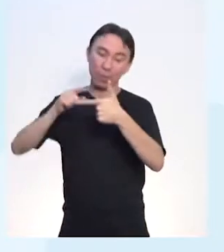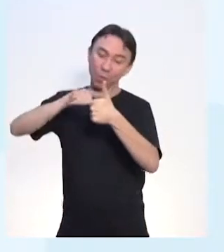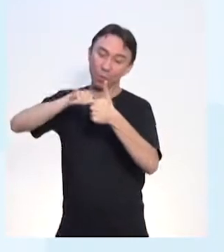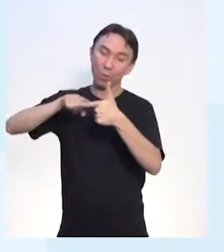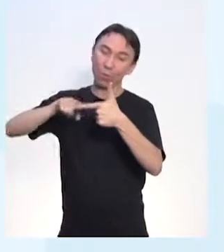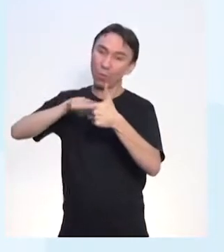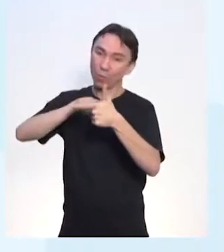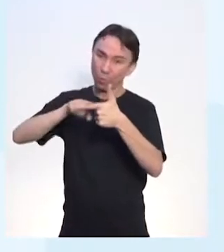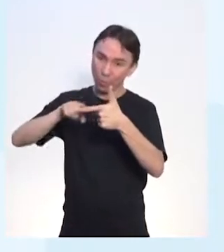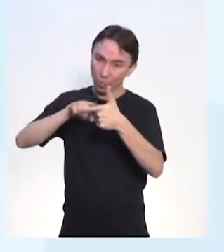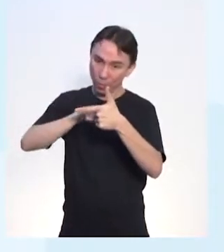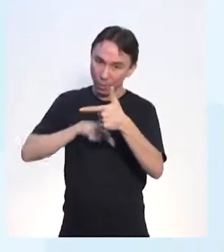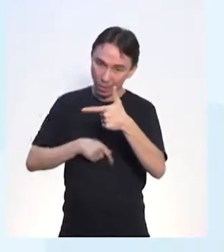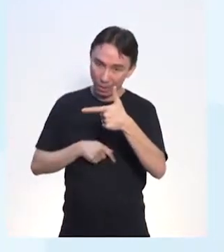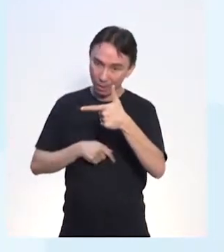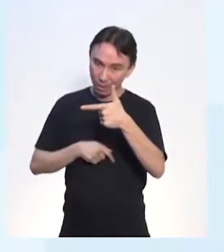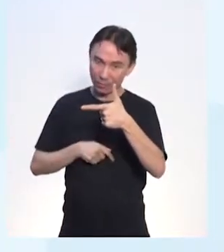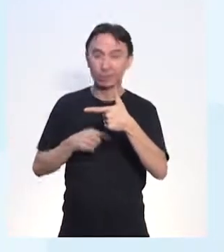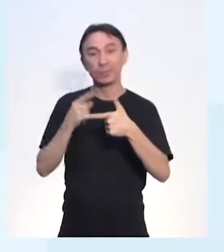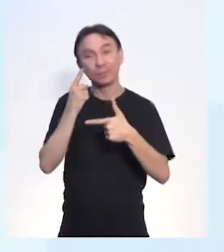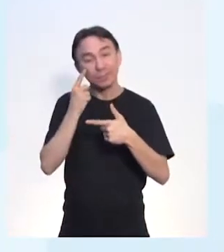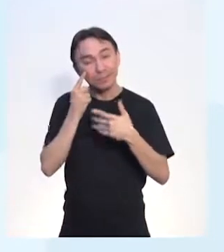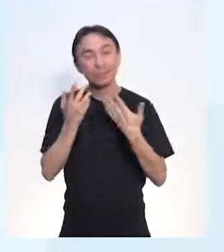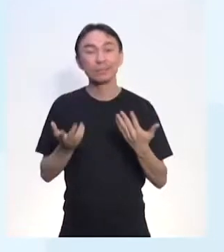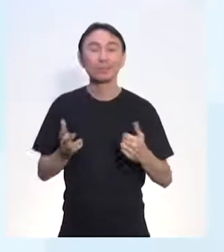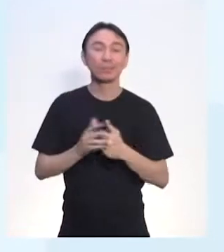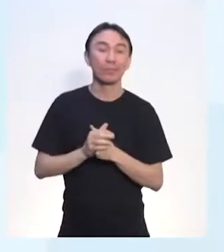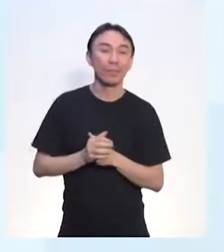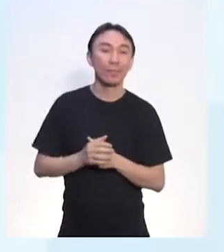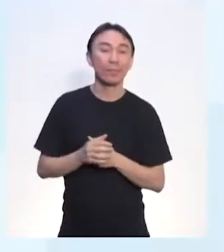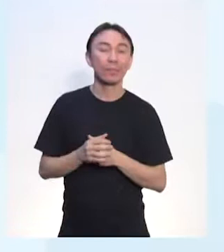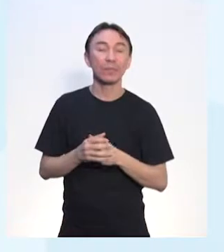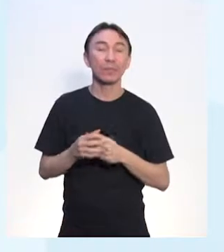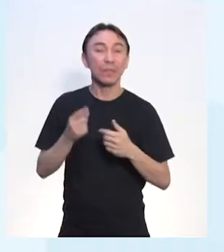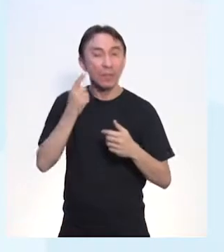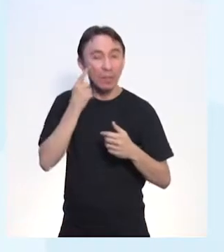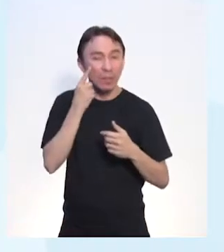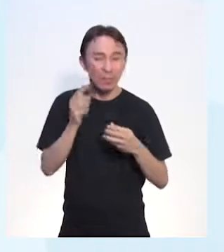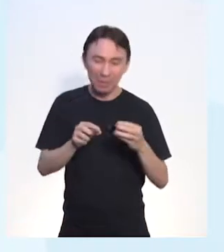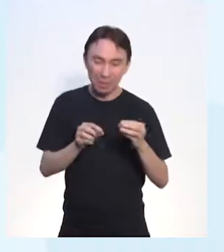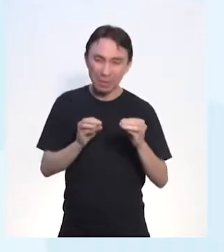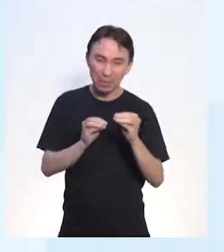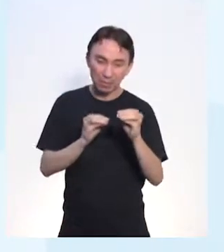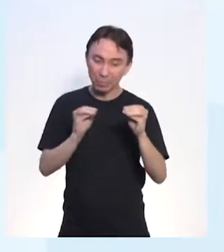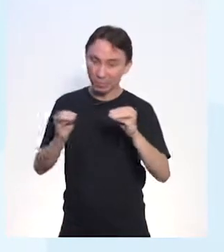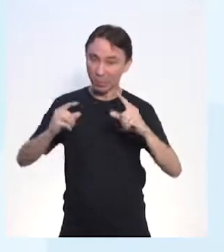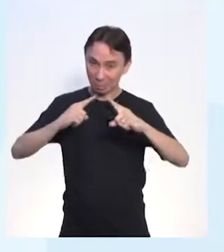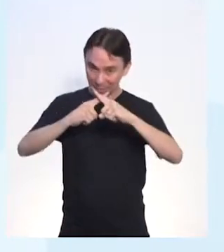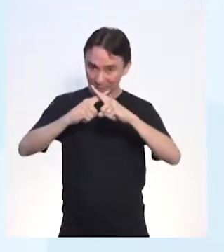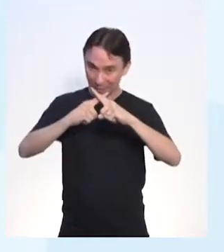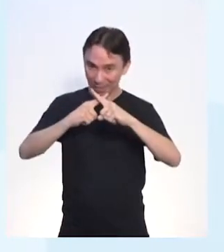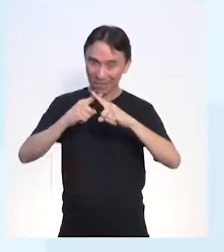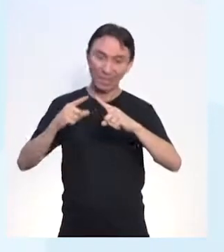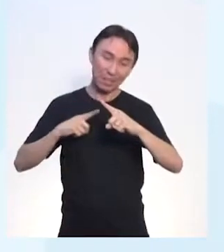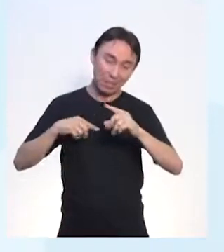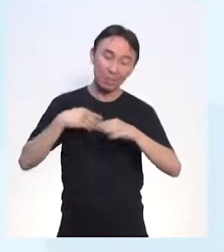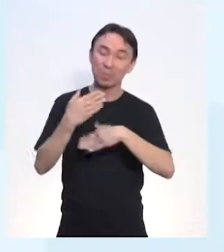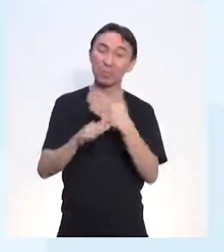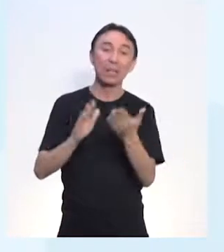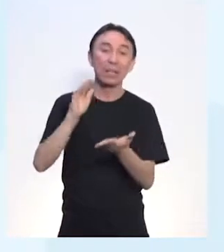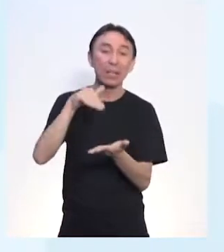H, que é o cateto maior. Vou passar os denominadores multiplicando. E vou